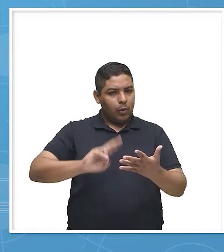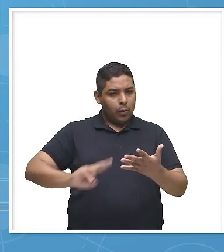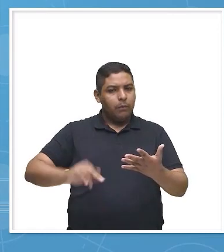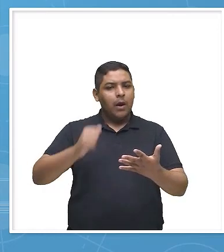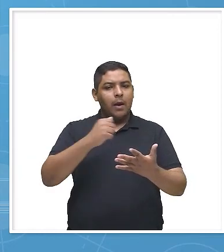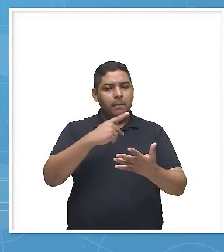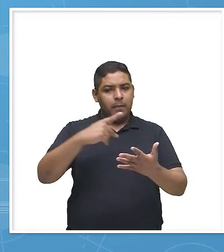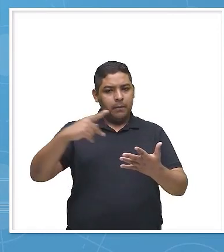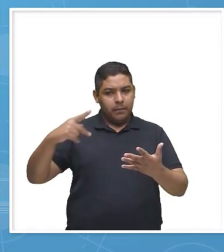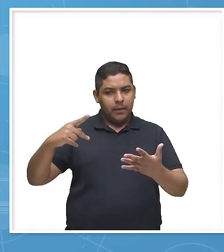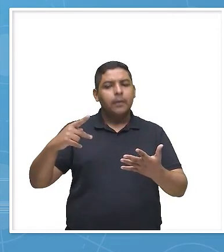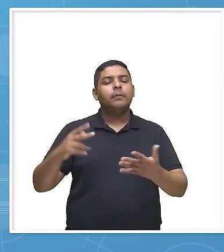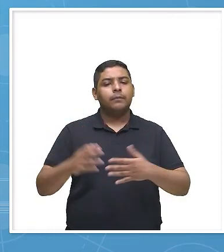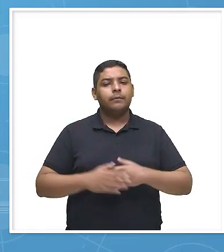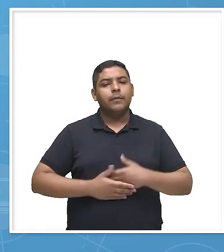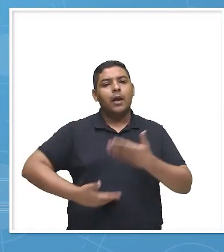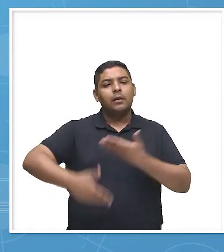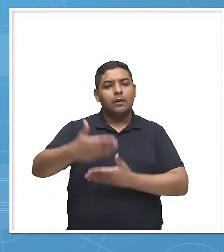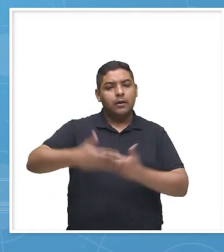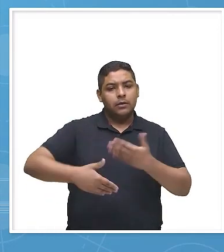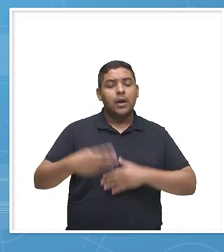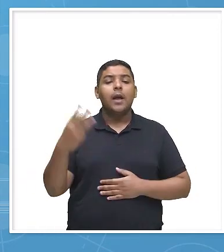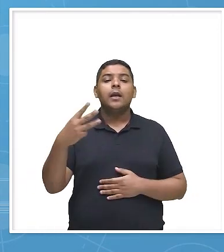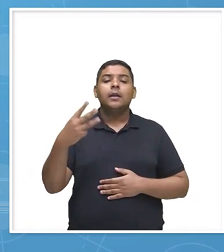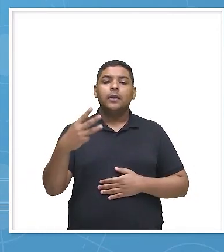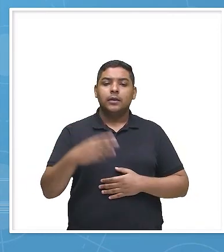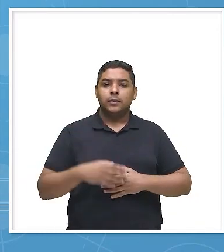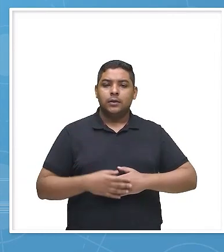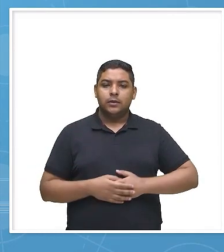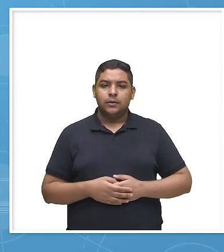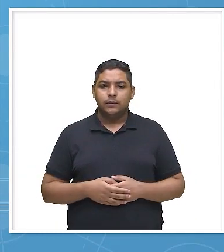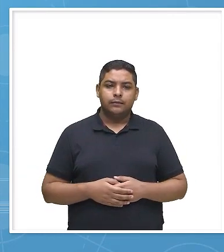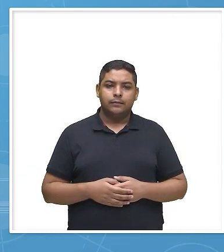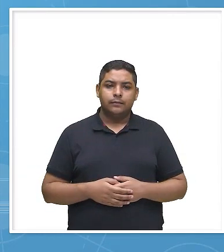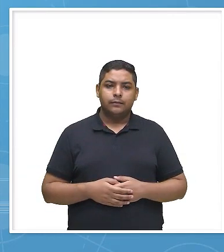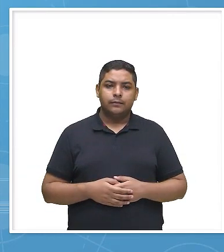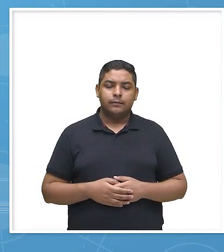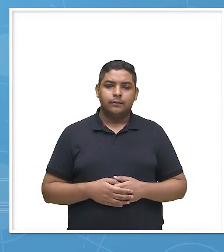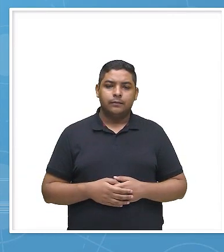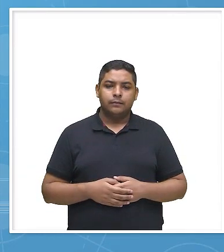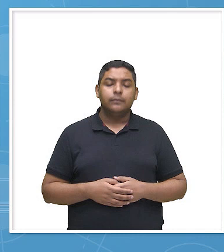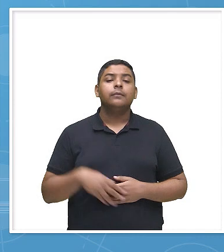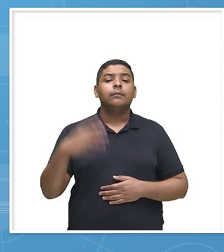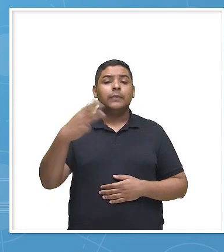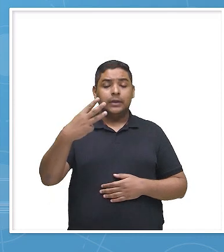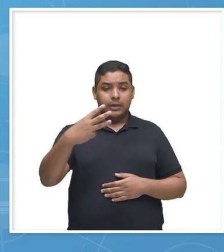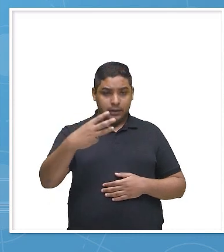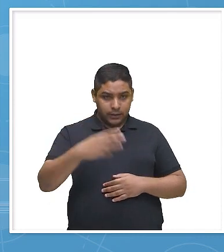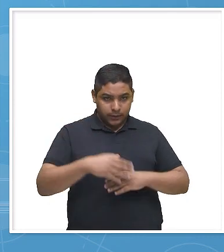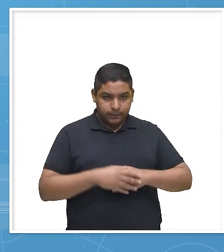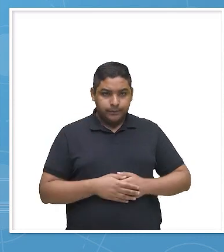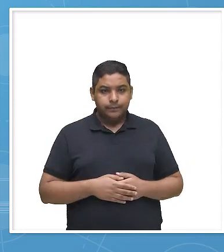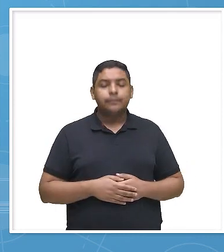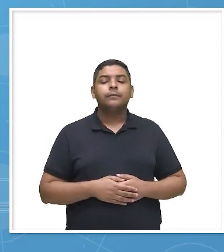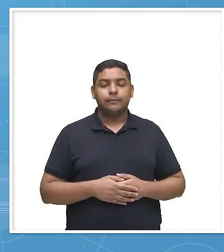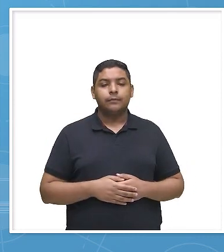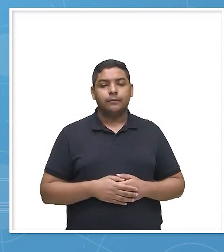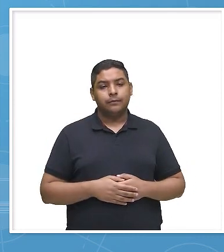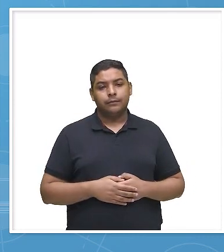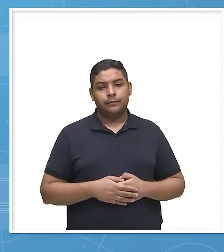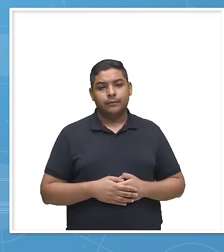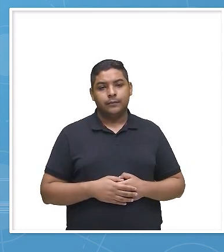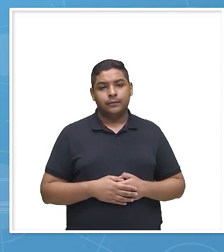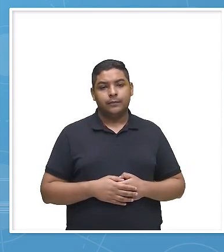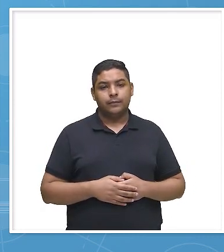vai interagindo dessa forma, ok, gente? Terceira questão na tela para a gente. Terceira questão. Etimologicamente,